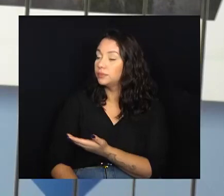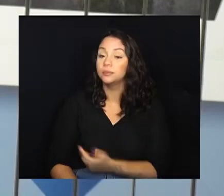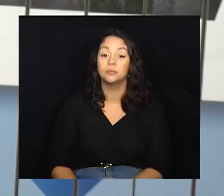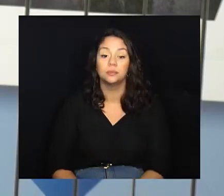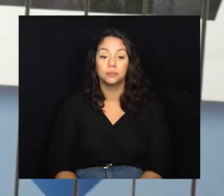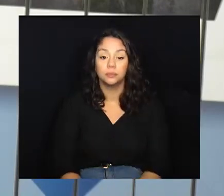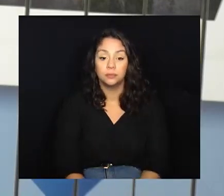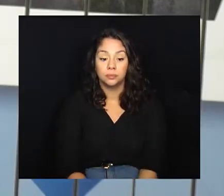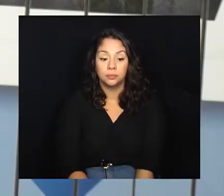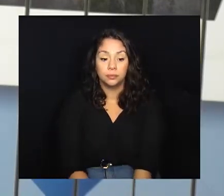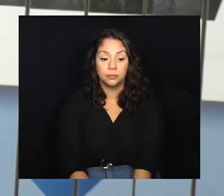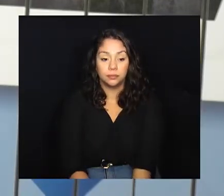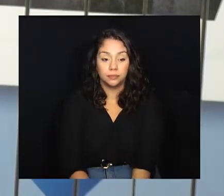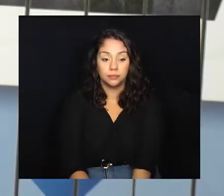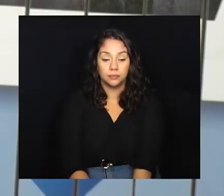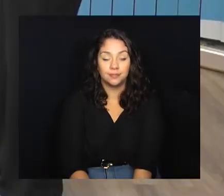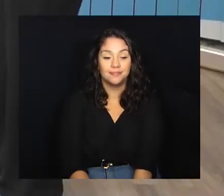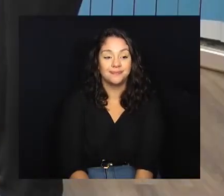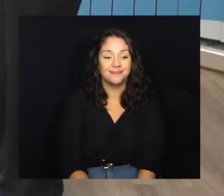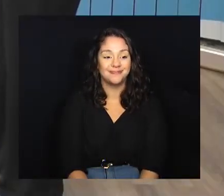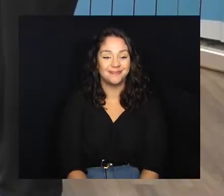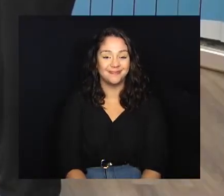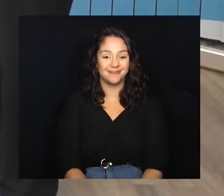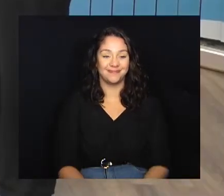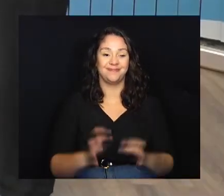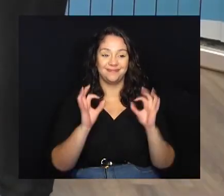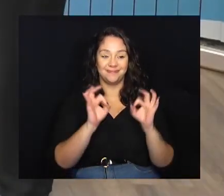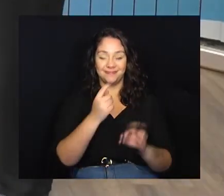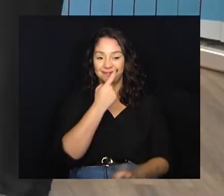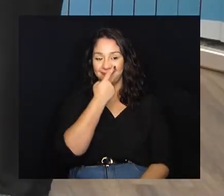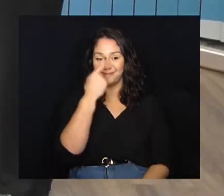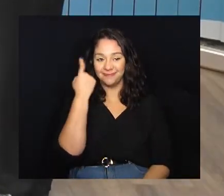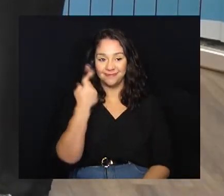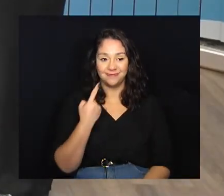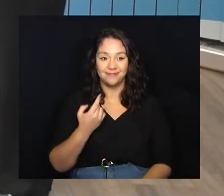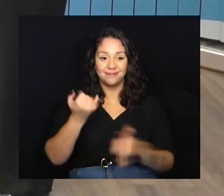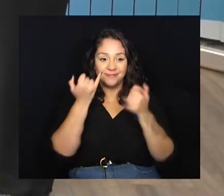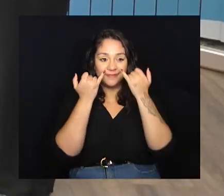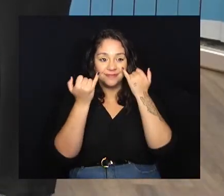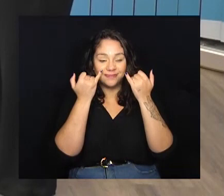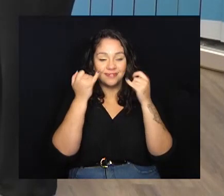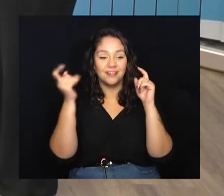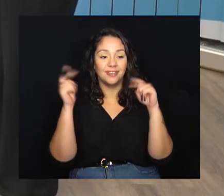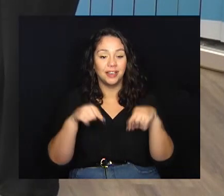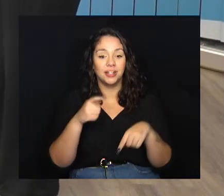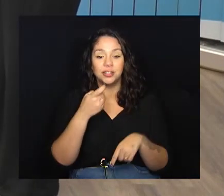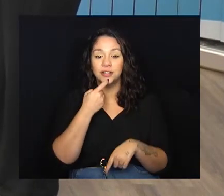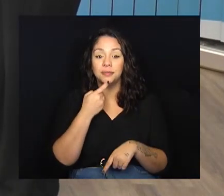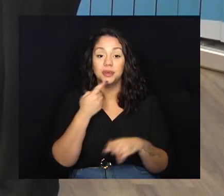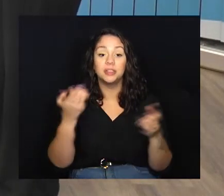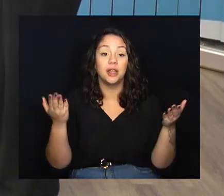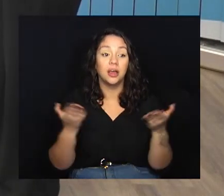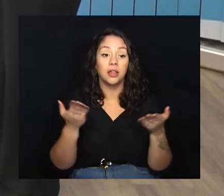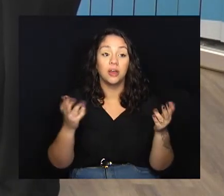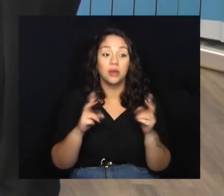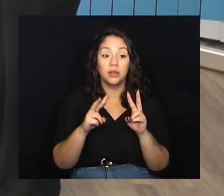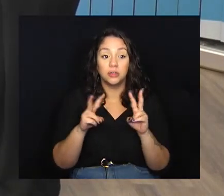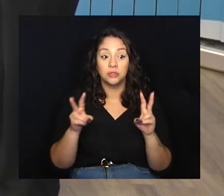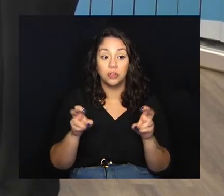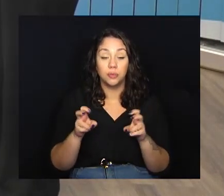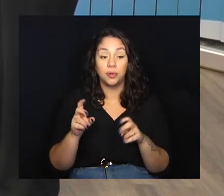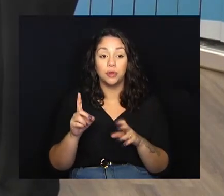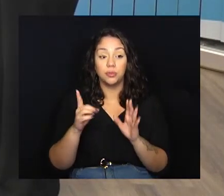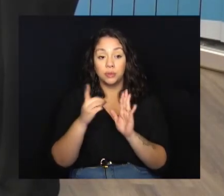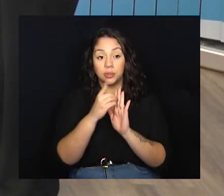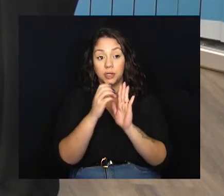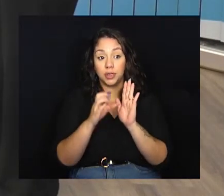www.fumec.sp.gov.br/seprocante tá certo mesmo abriu são as notícias da Metrópole de Campinas e agora a gente fala sobre um decreto